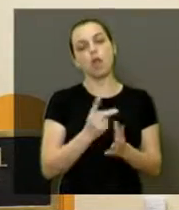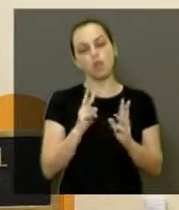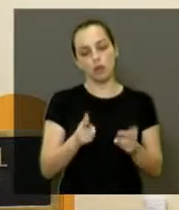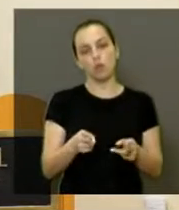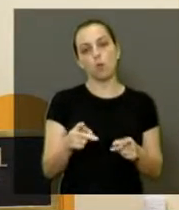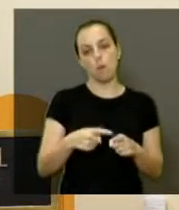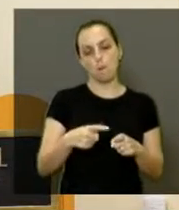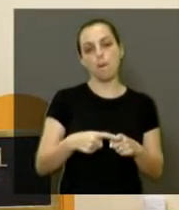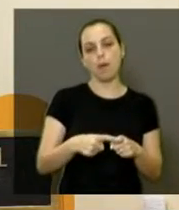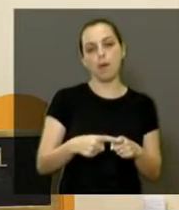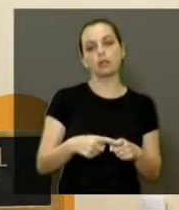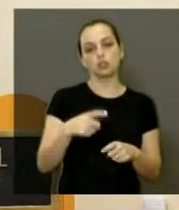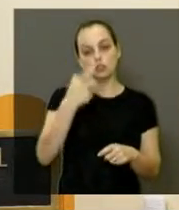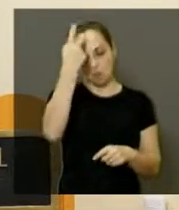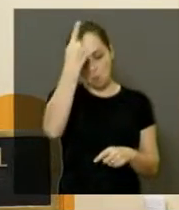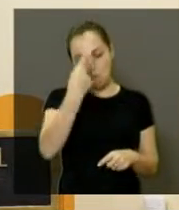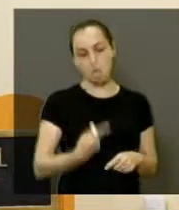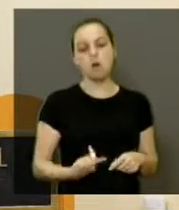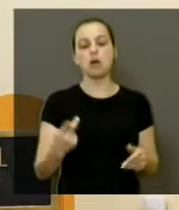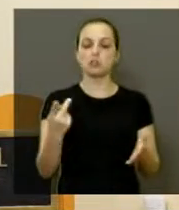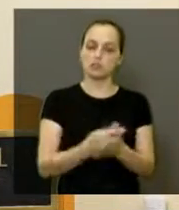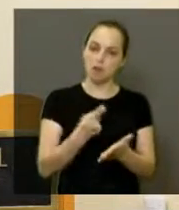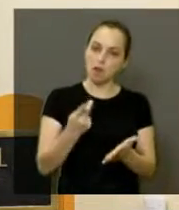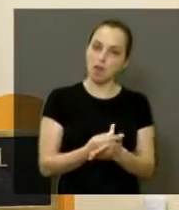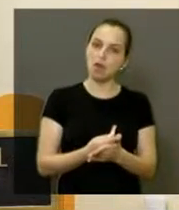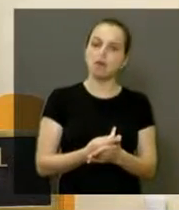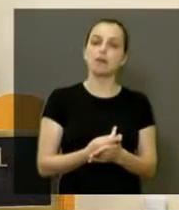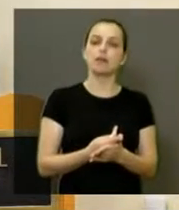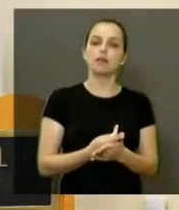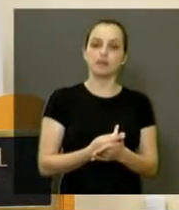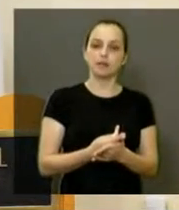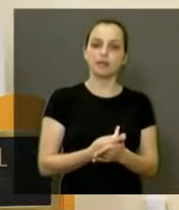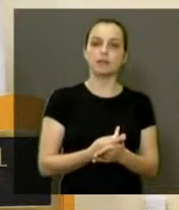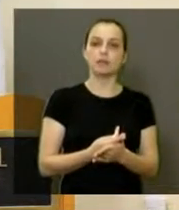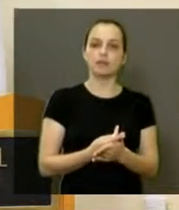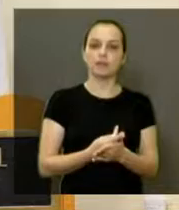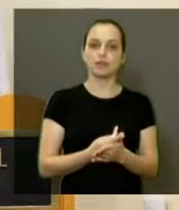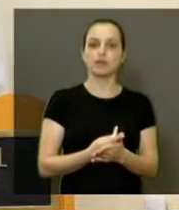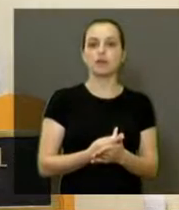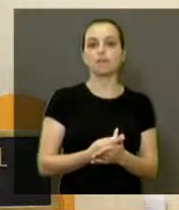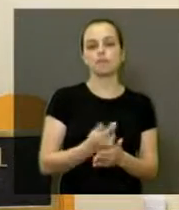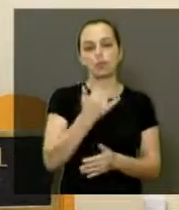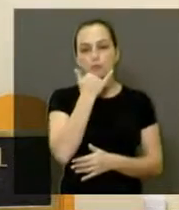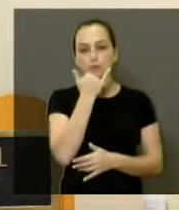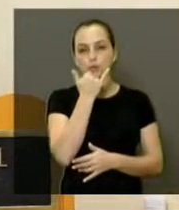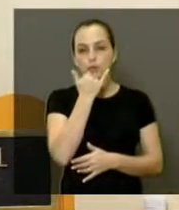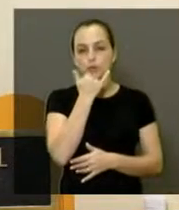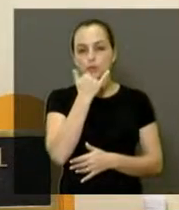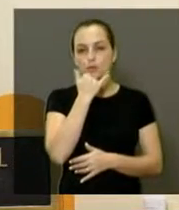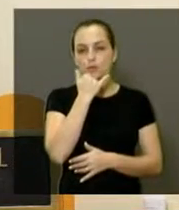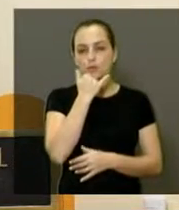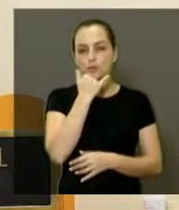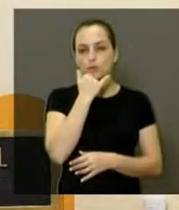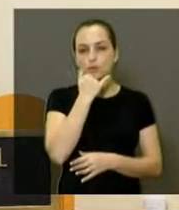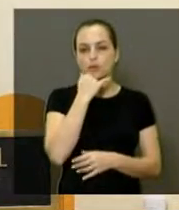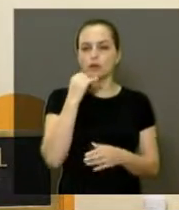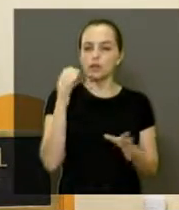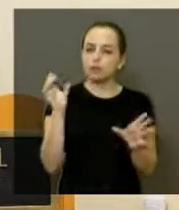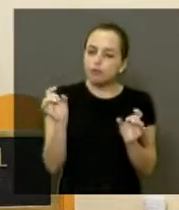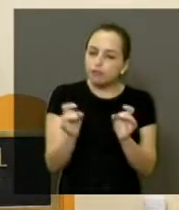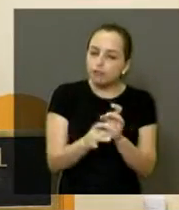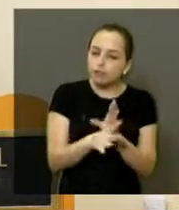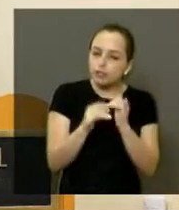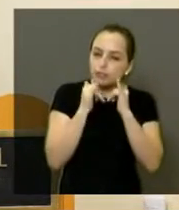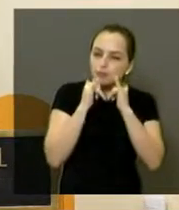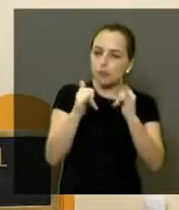médico. Eu acho que sou um ser humano, às vezes a gente erra. Eu queria me desculpar, realmente o final da informação estava